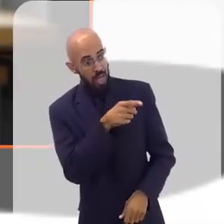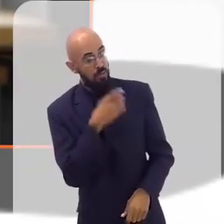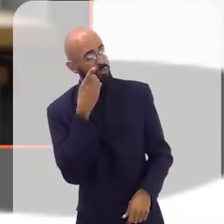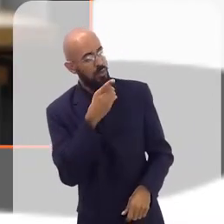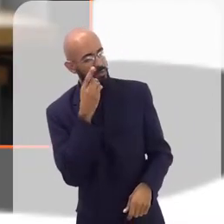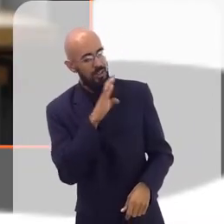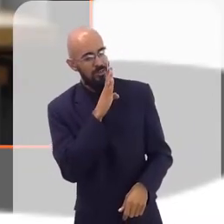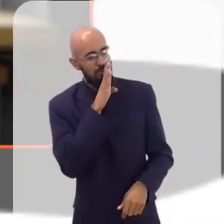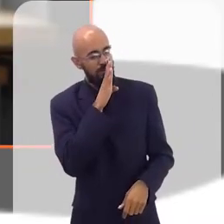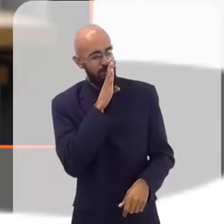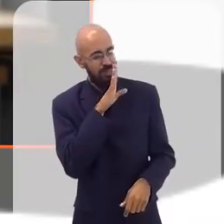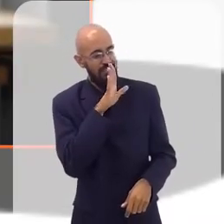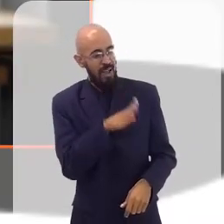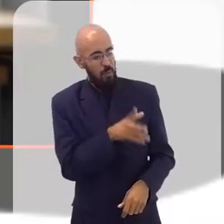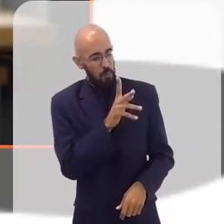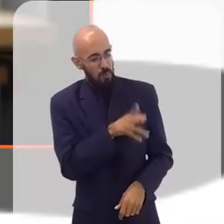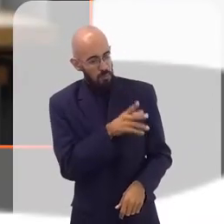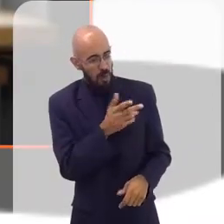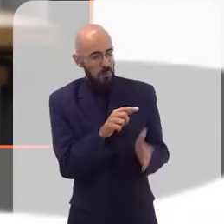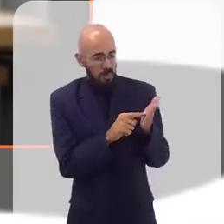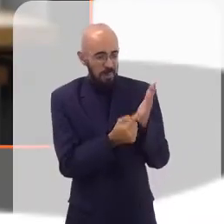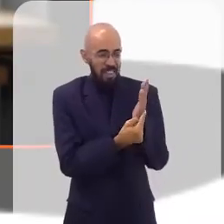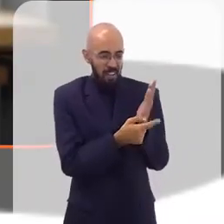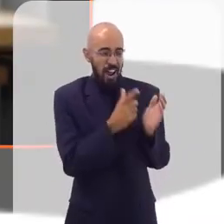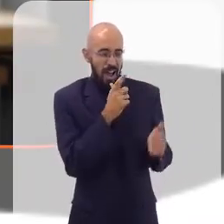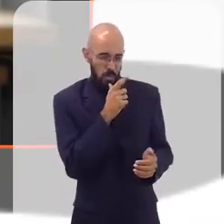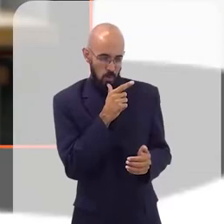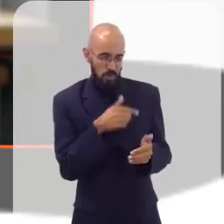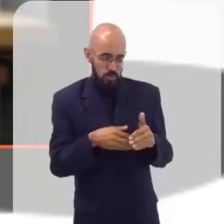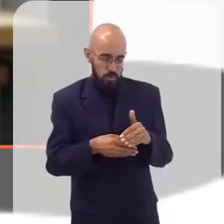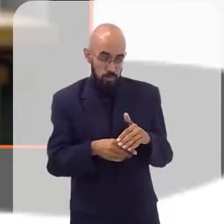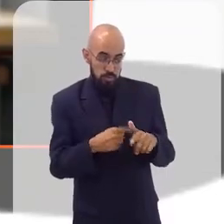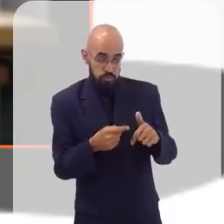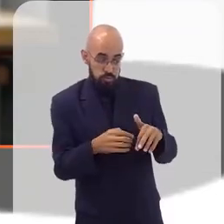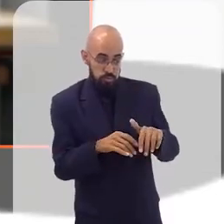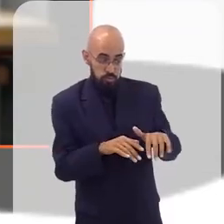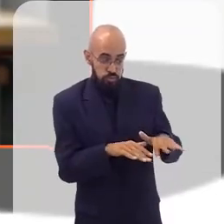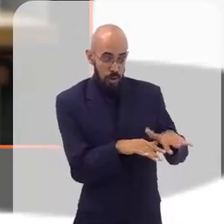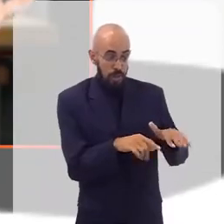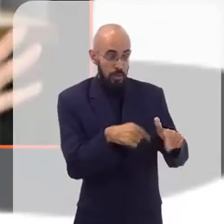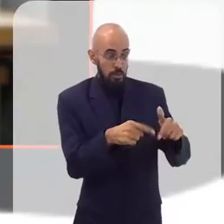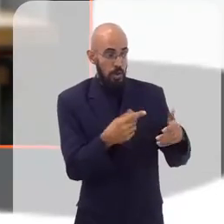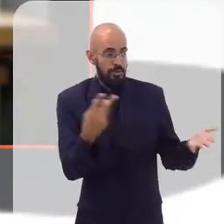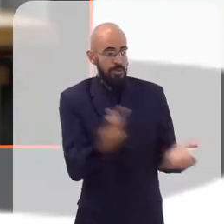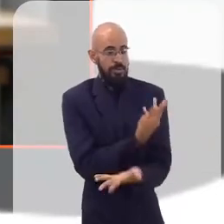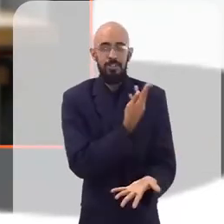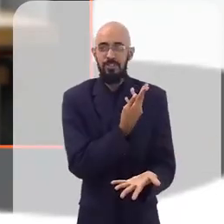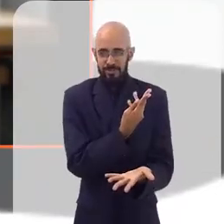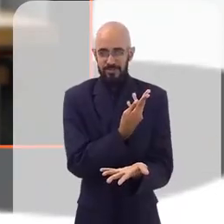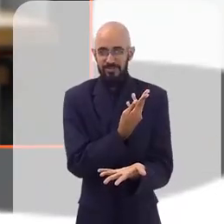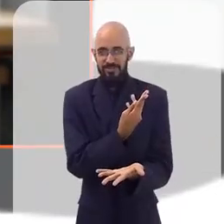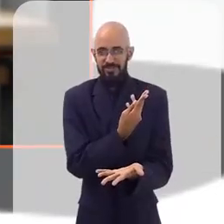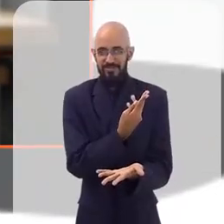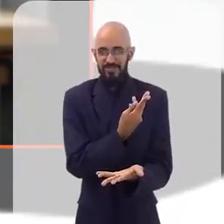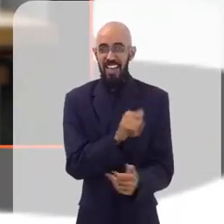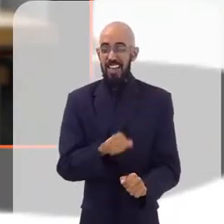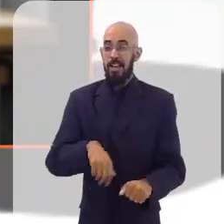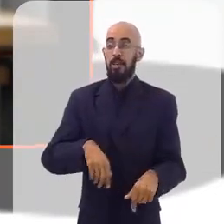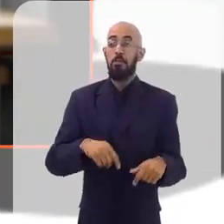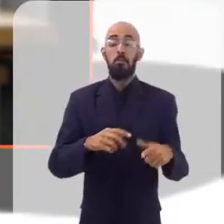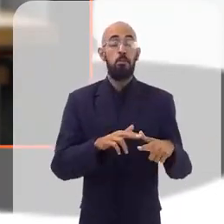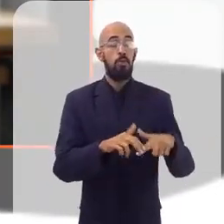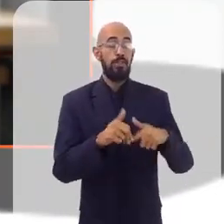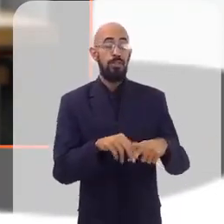é um deputado silencioso mas é que nem a água né vai passando quando a pessoa vê o wubi aquele aconteceu né